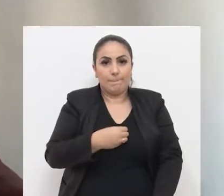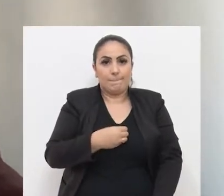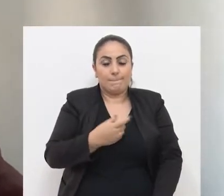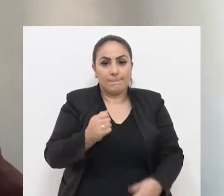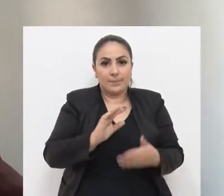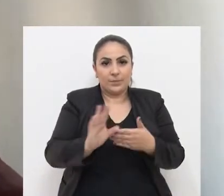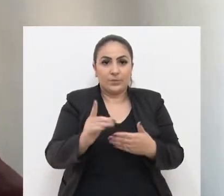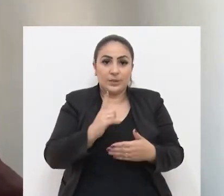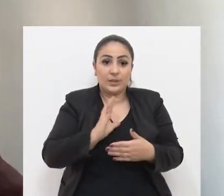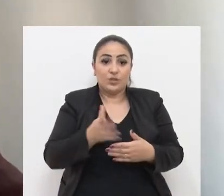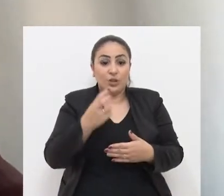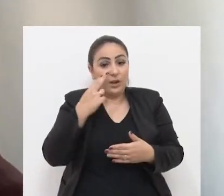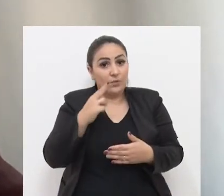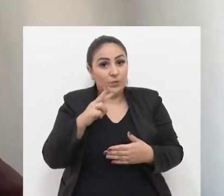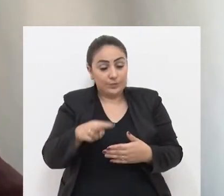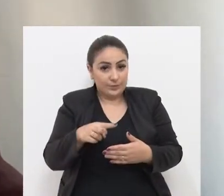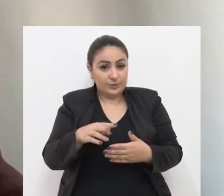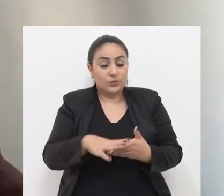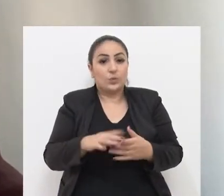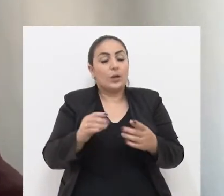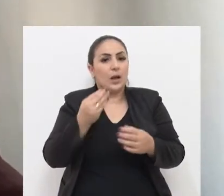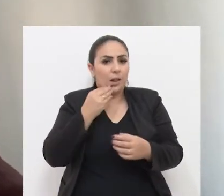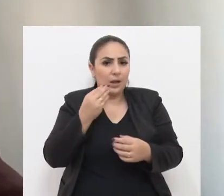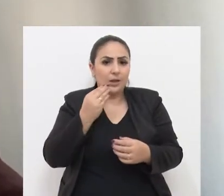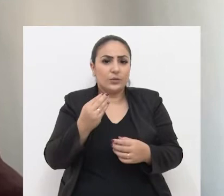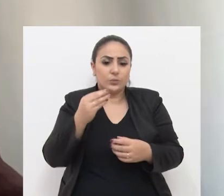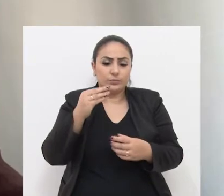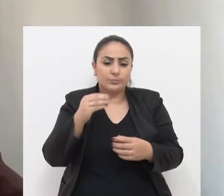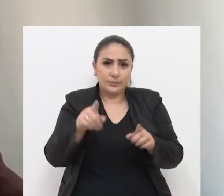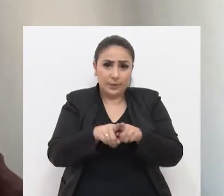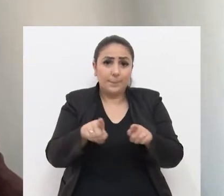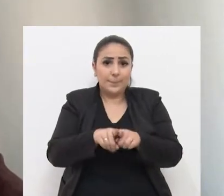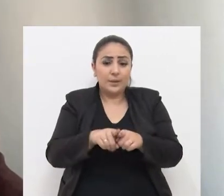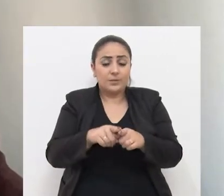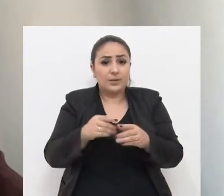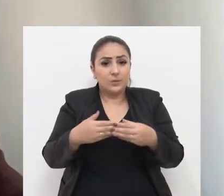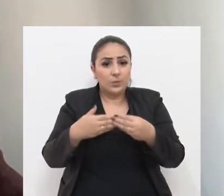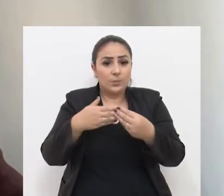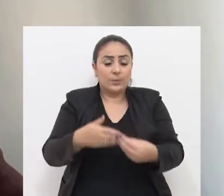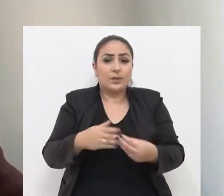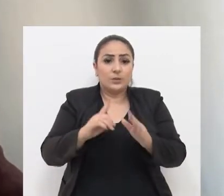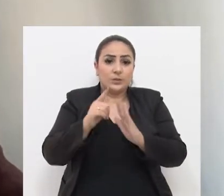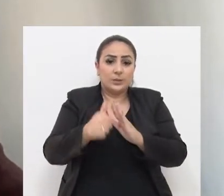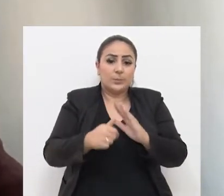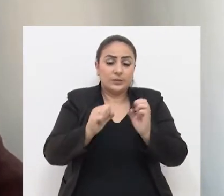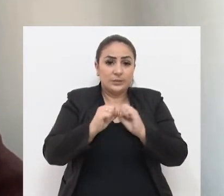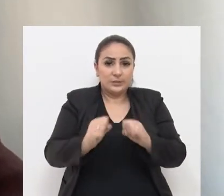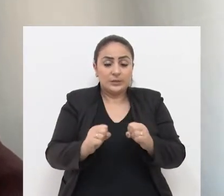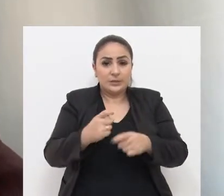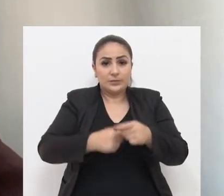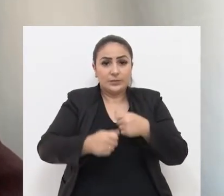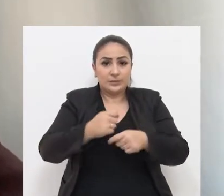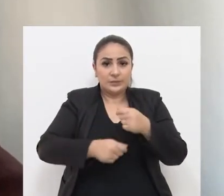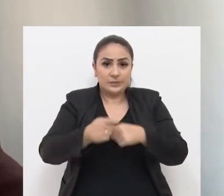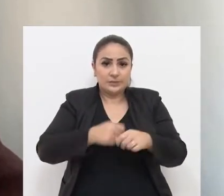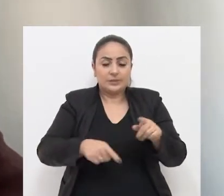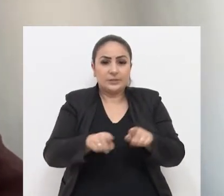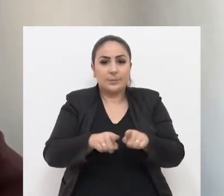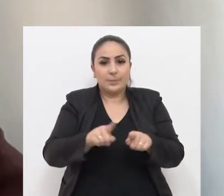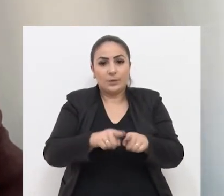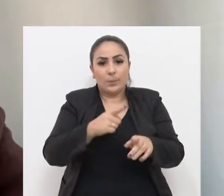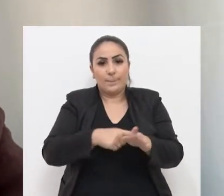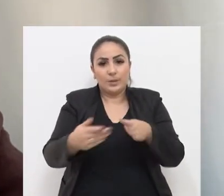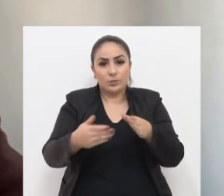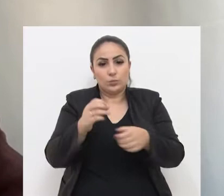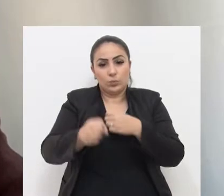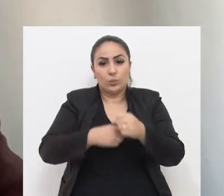investimentos previstos, né, e obviamente que ele vai sendo acompanhado depois pela Secretaria de Finanças